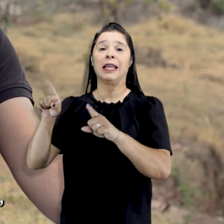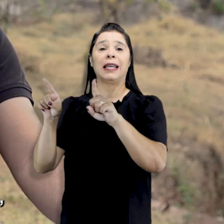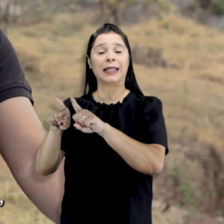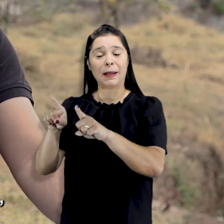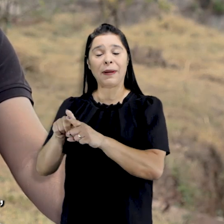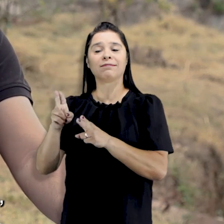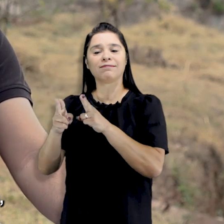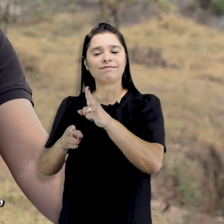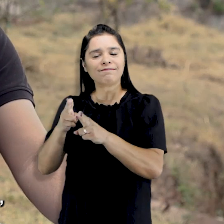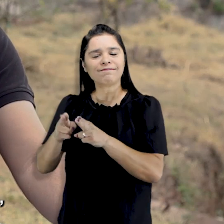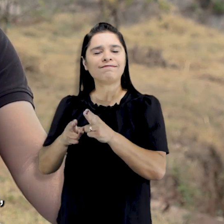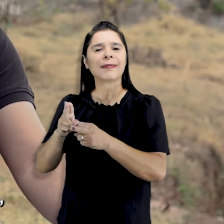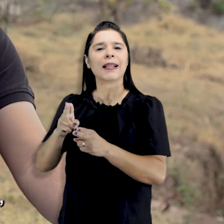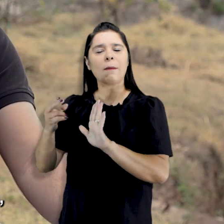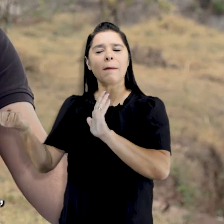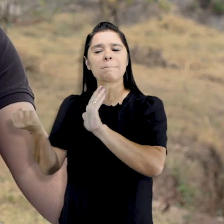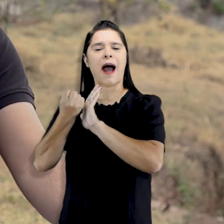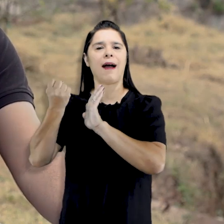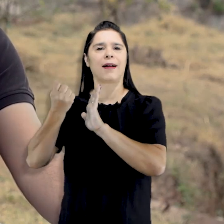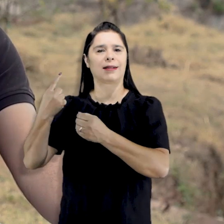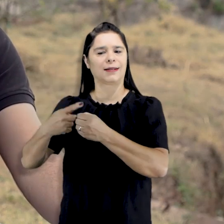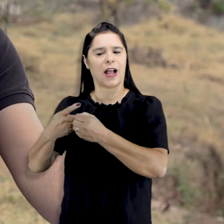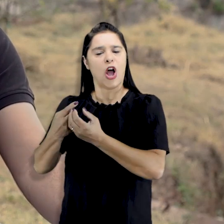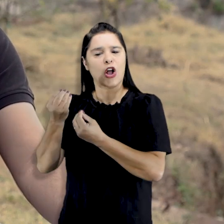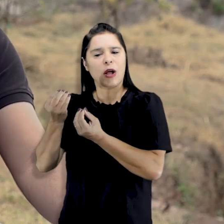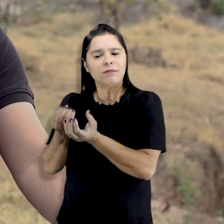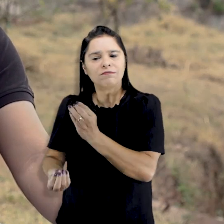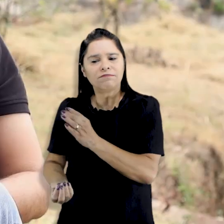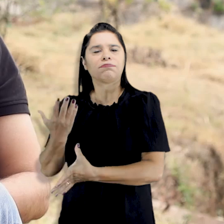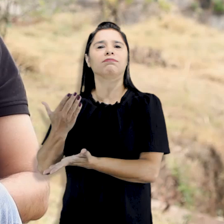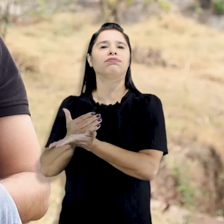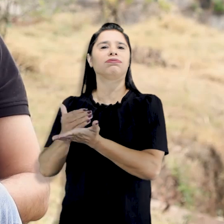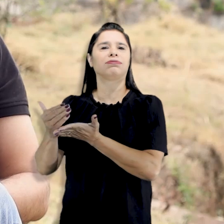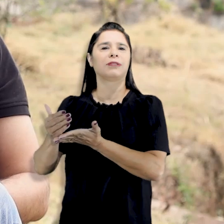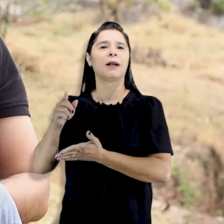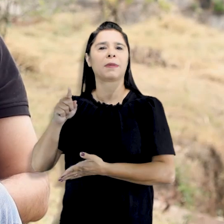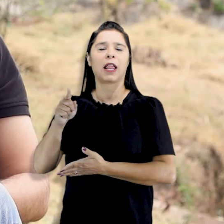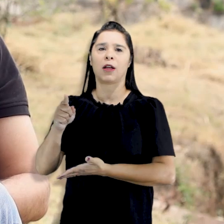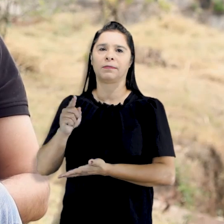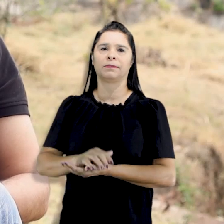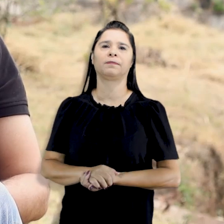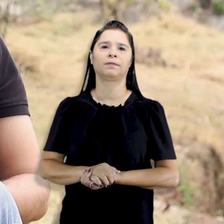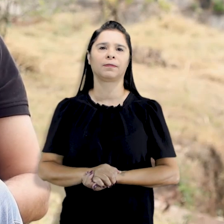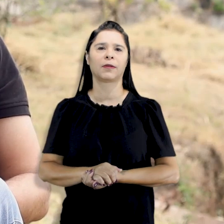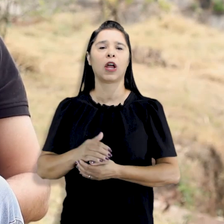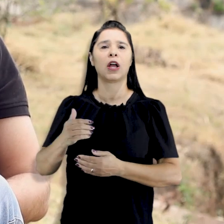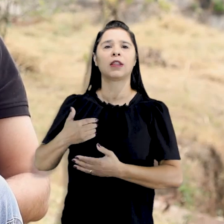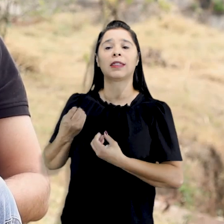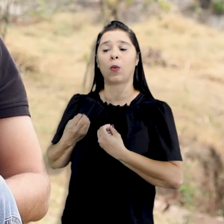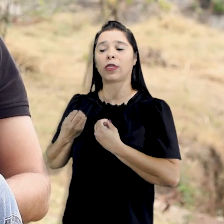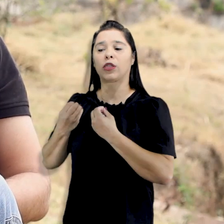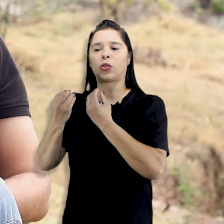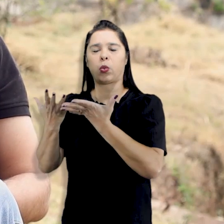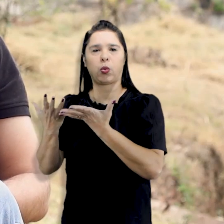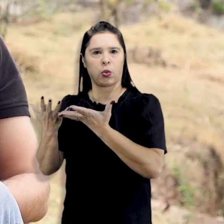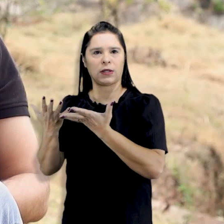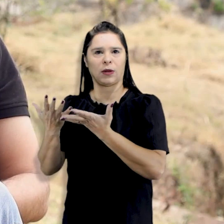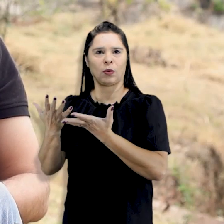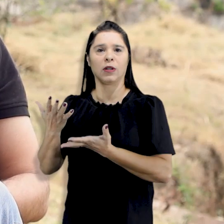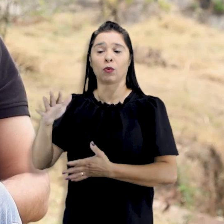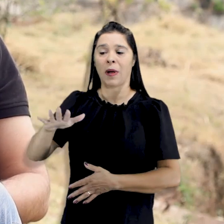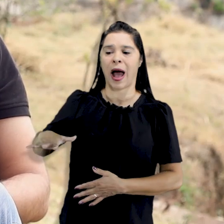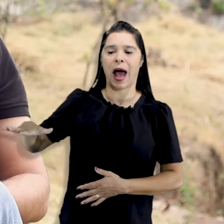ferrovia na configuração da cidade também, da forma da cidade. A cidade ela surgiu a partir da doação de